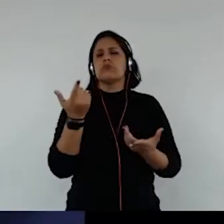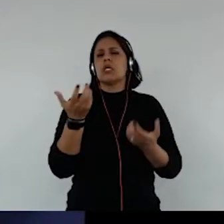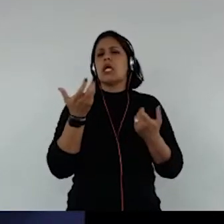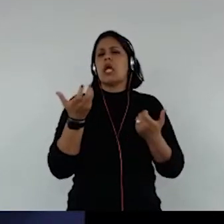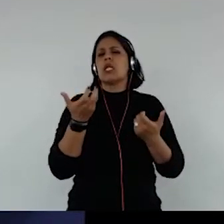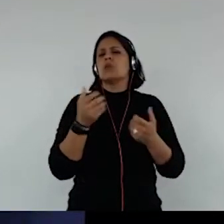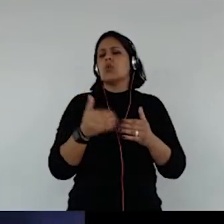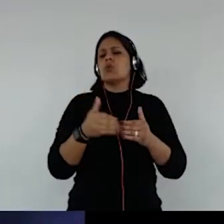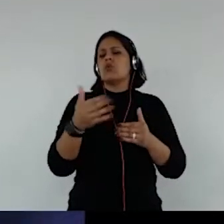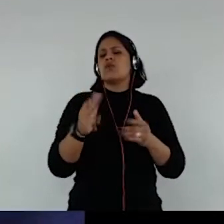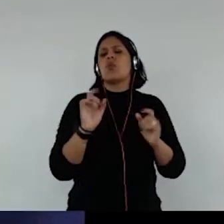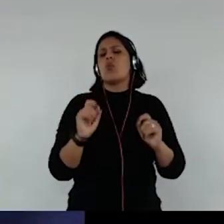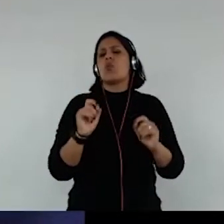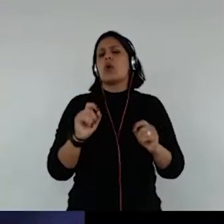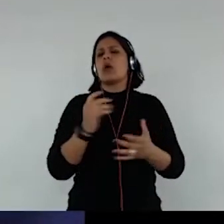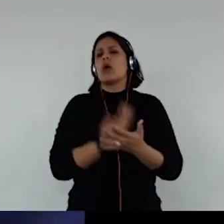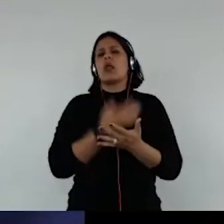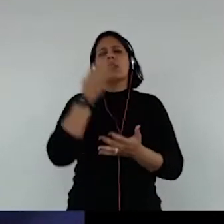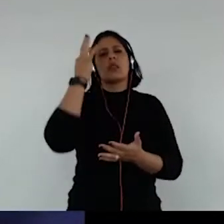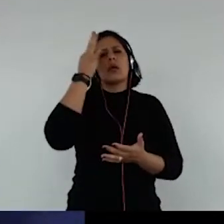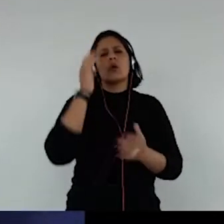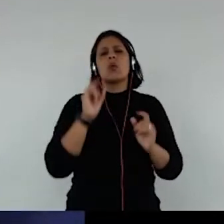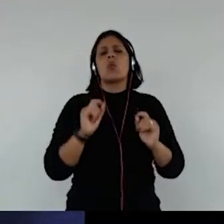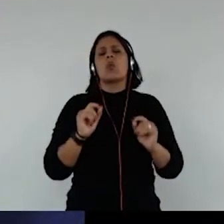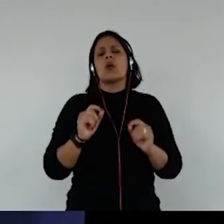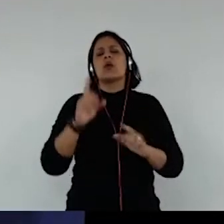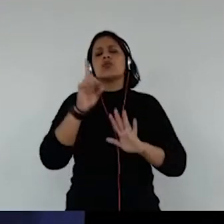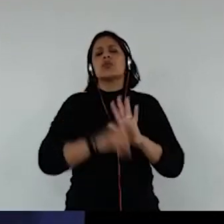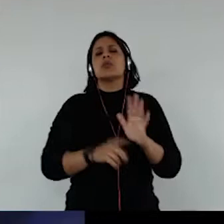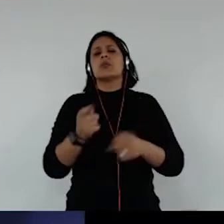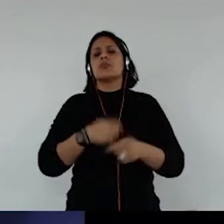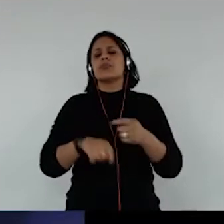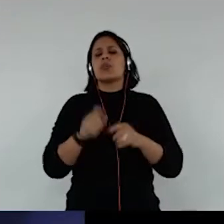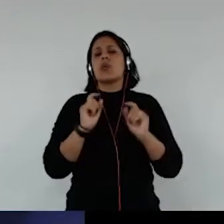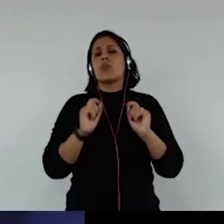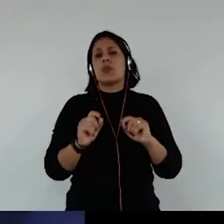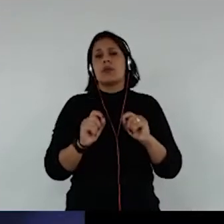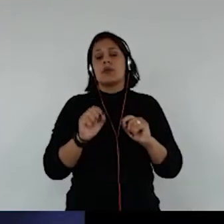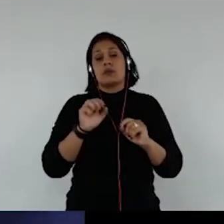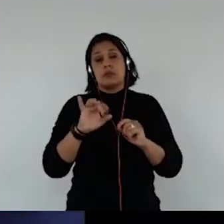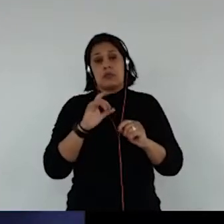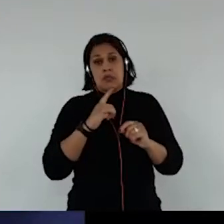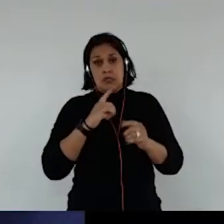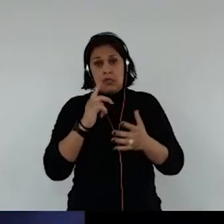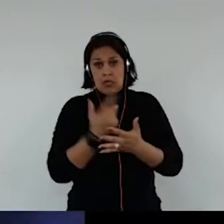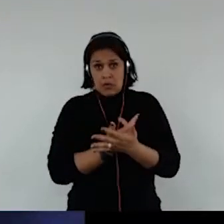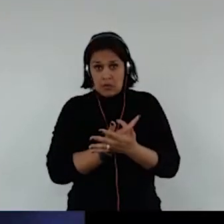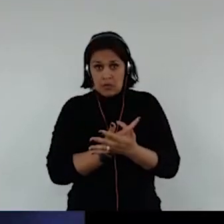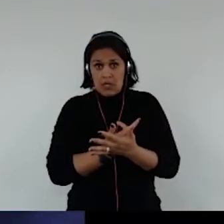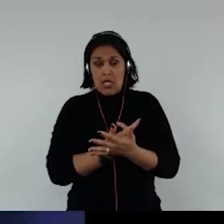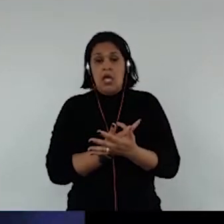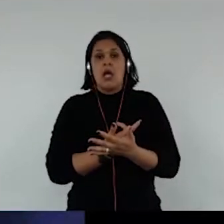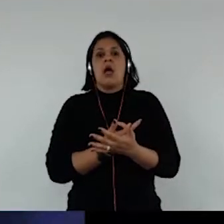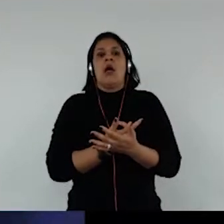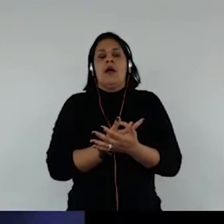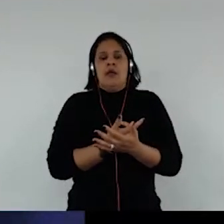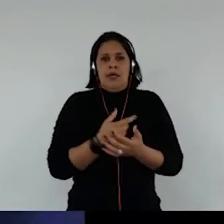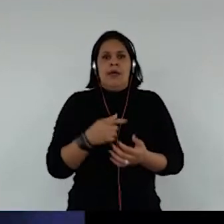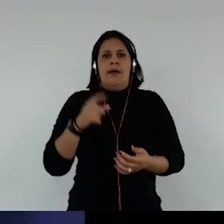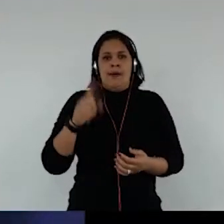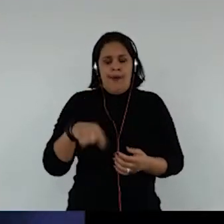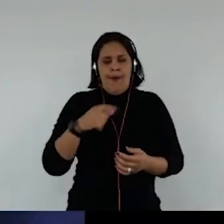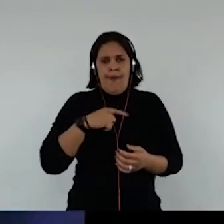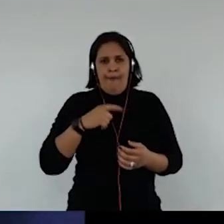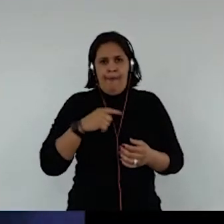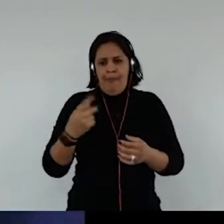nova ferramenta do direito de renegociar, é que essa revisão, se existente no ordenamento, seja uma revisão entre